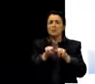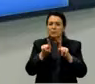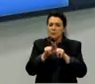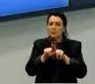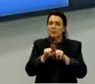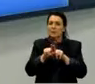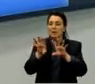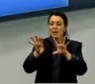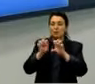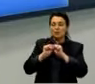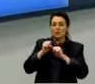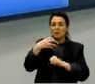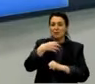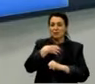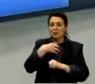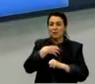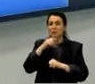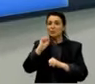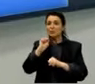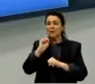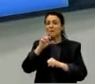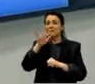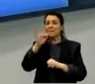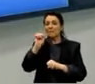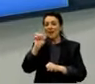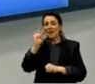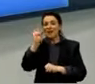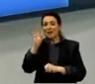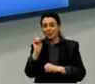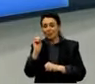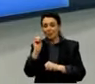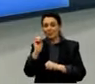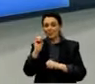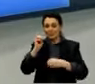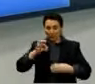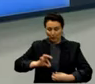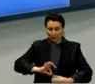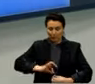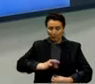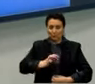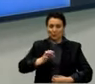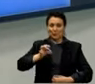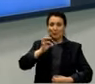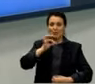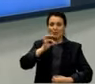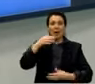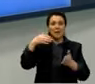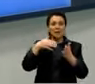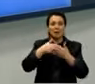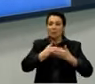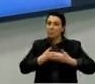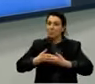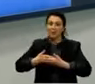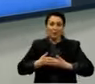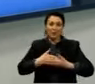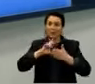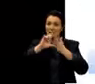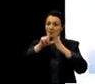a forma de feto, até um embrião, até um bebê lindo que a gente vê aí quando nasce.